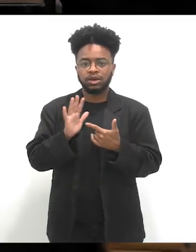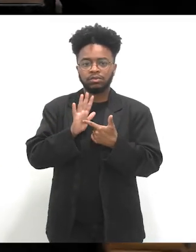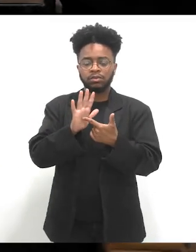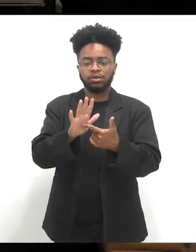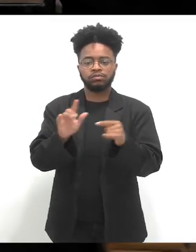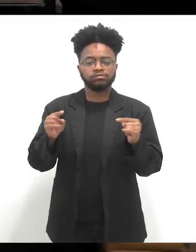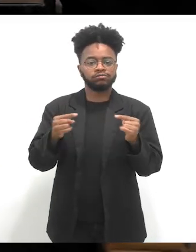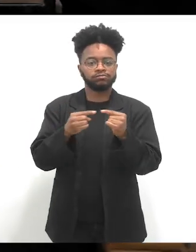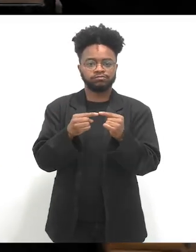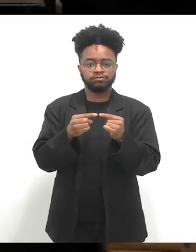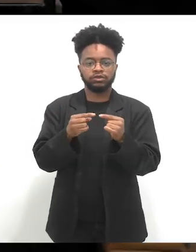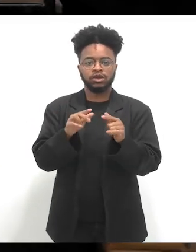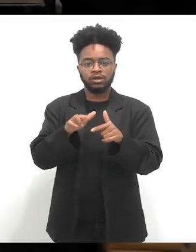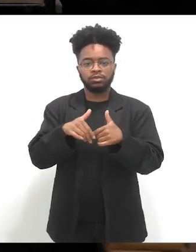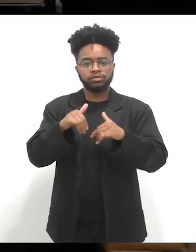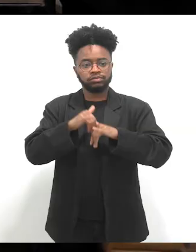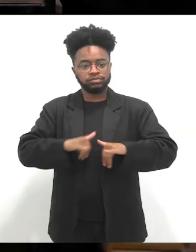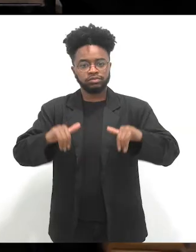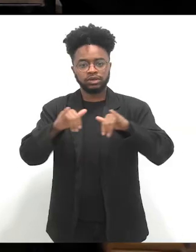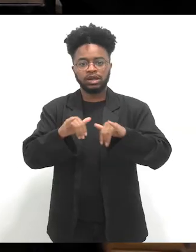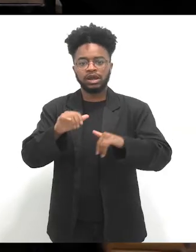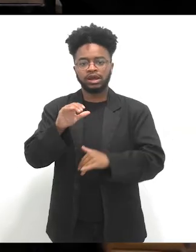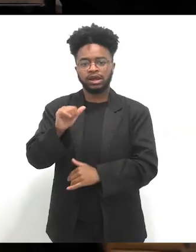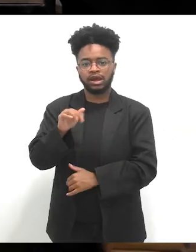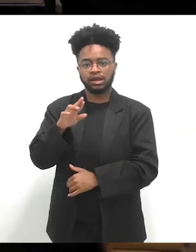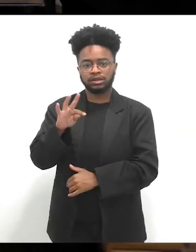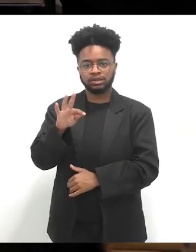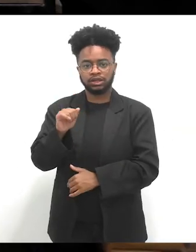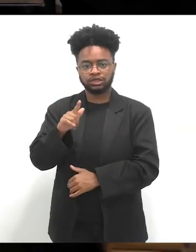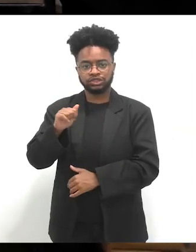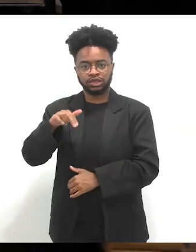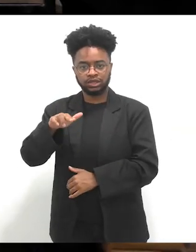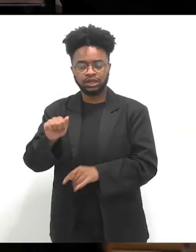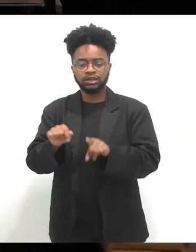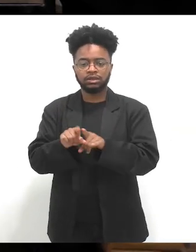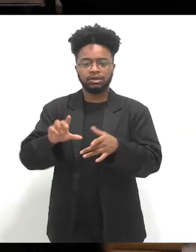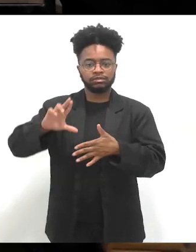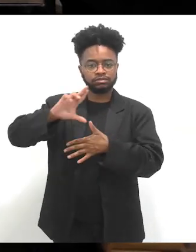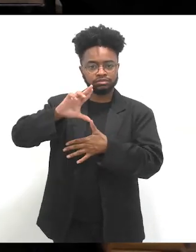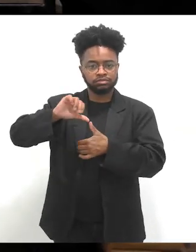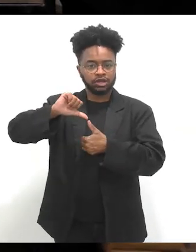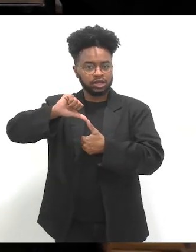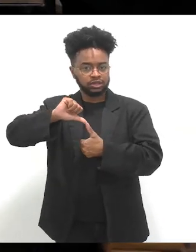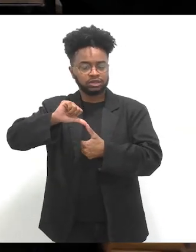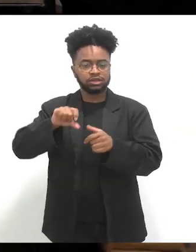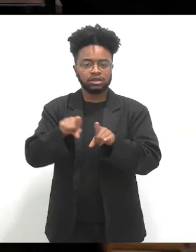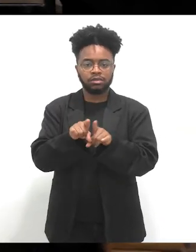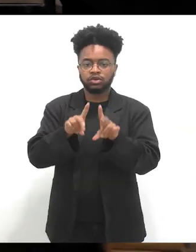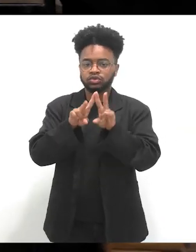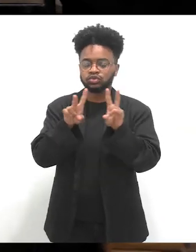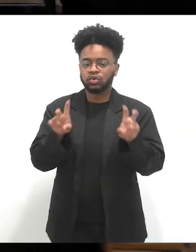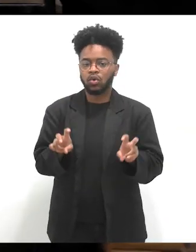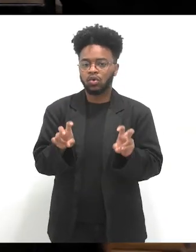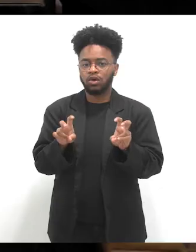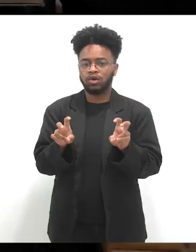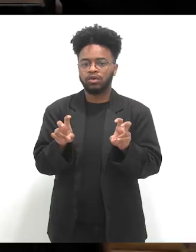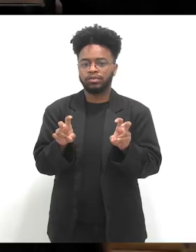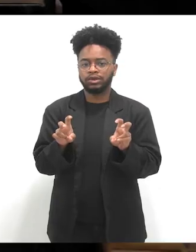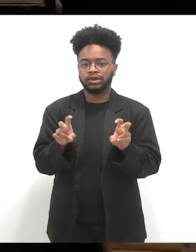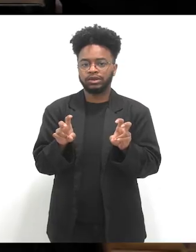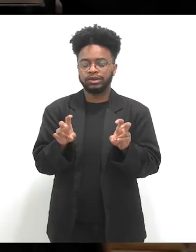vem muito embebida da questão da Declaração de Cartagena, do contexto da América Latina, América Central, relacionado